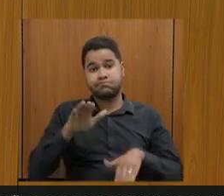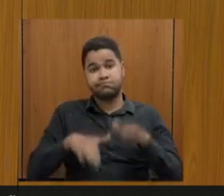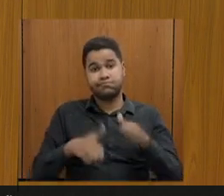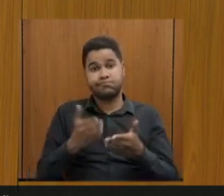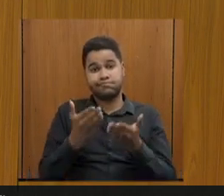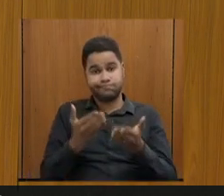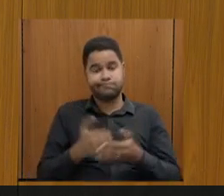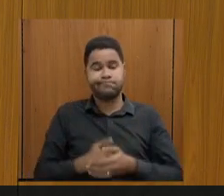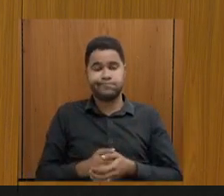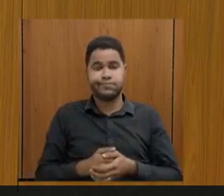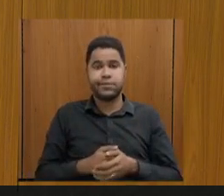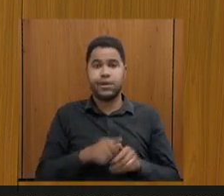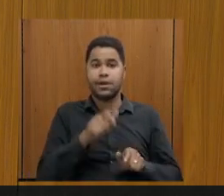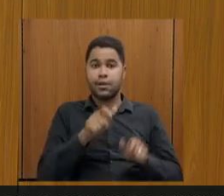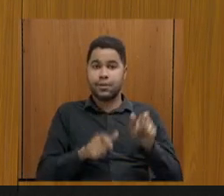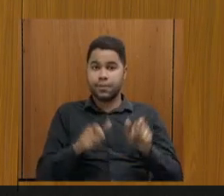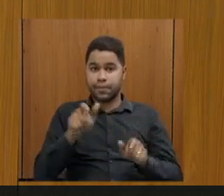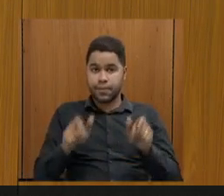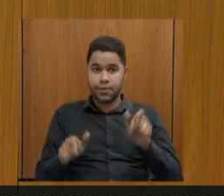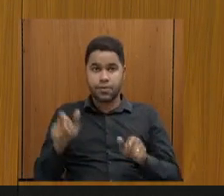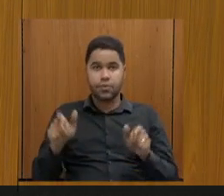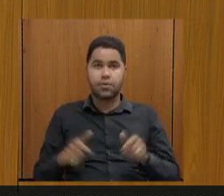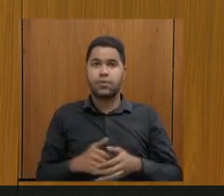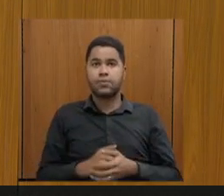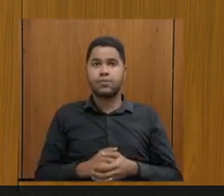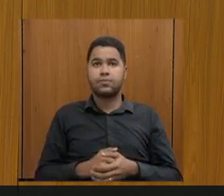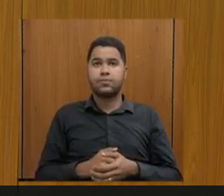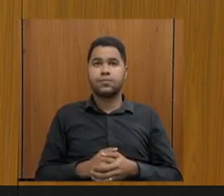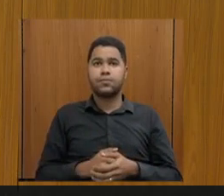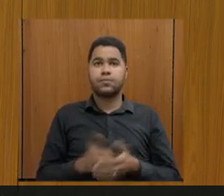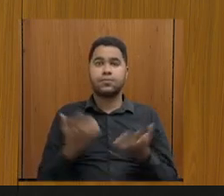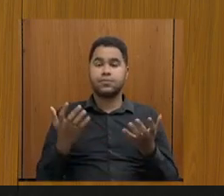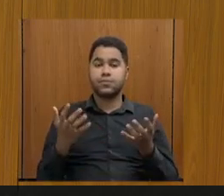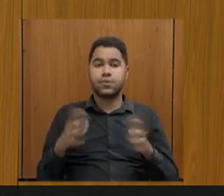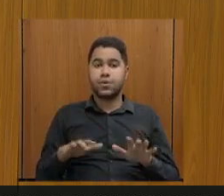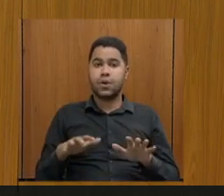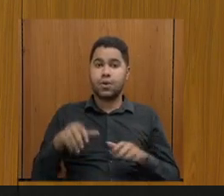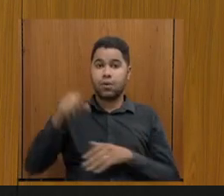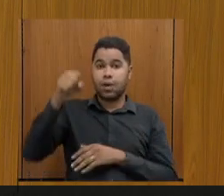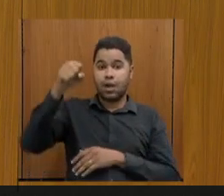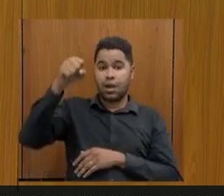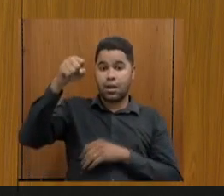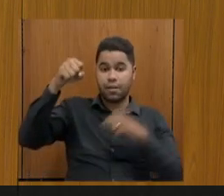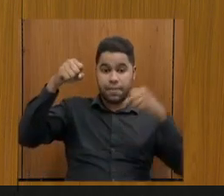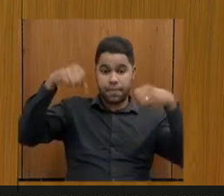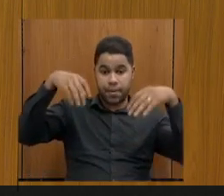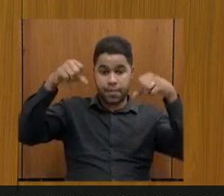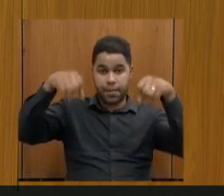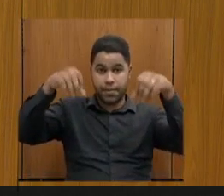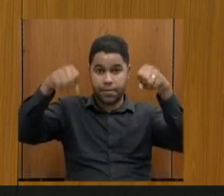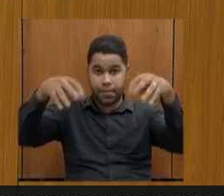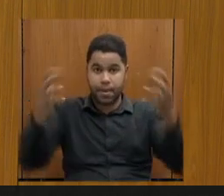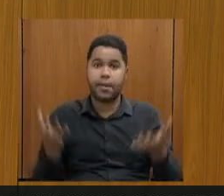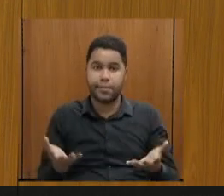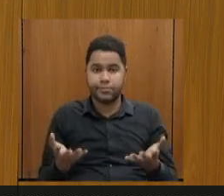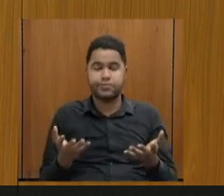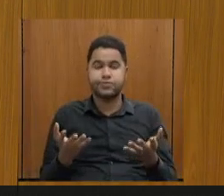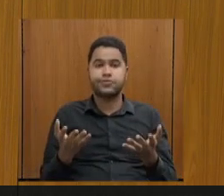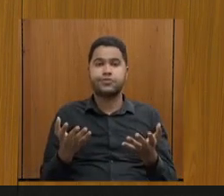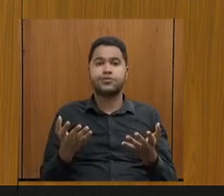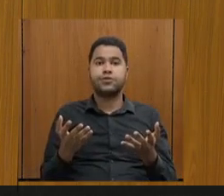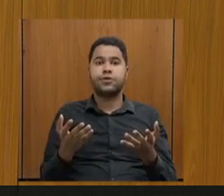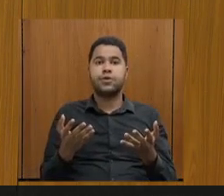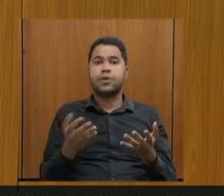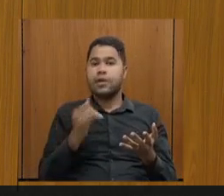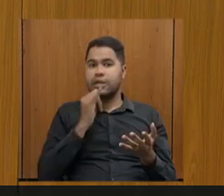vezes Doutor Reinaldo as pessoas não querem a iluminação que tem a o